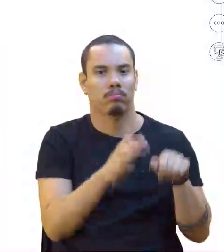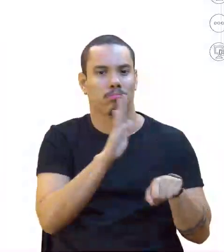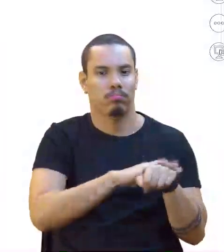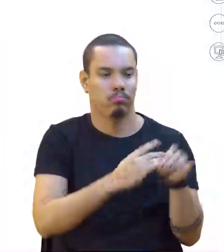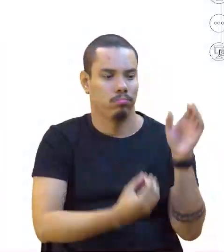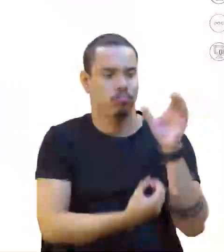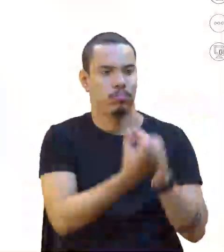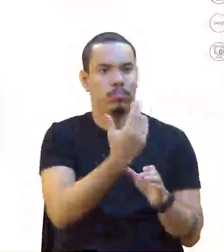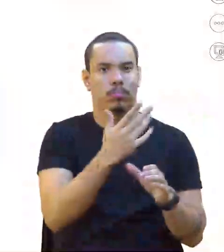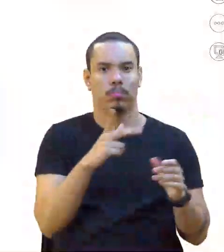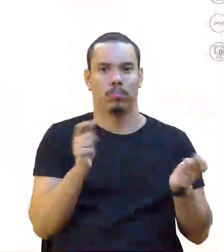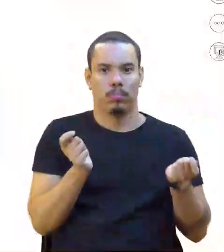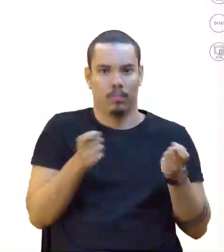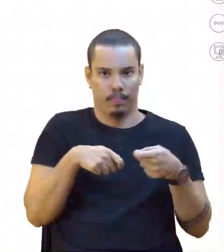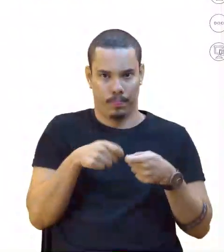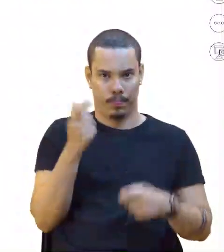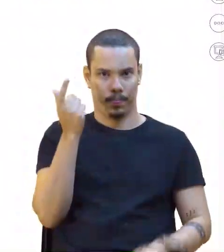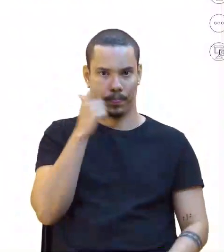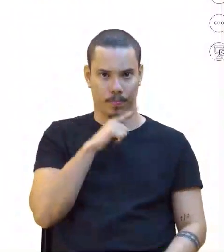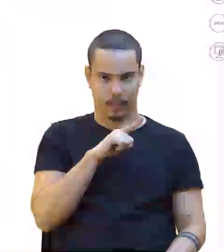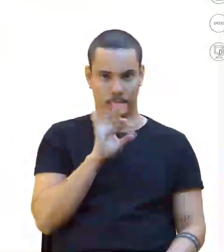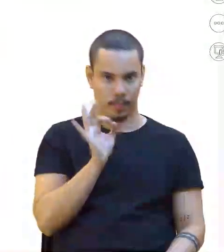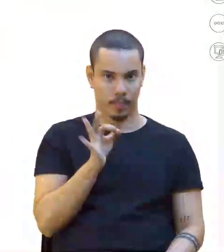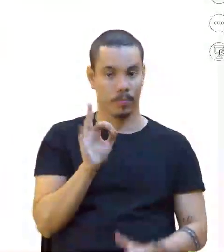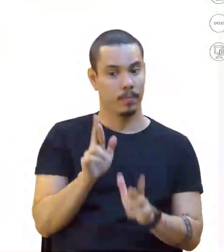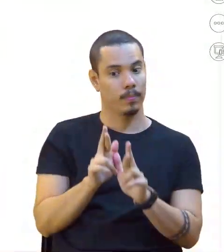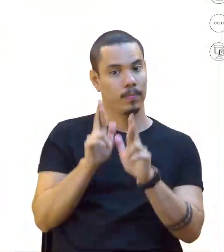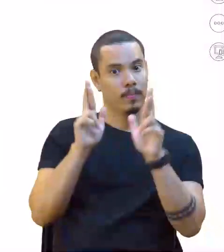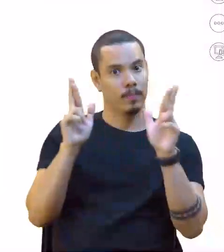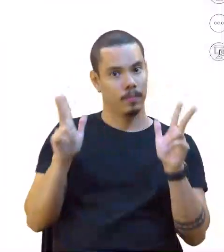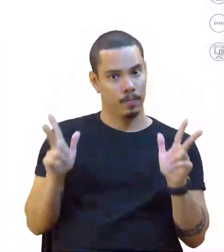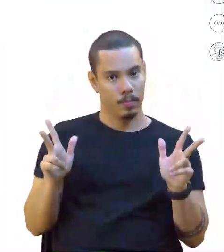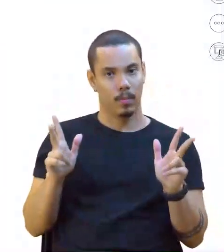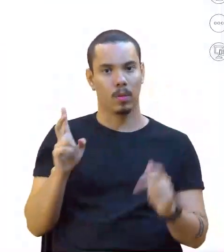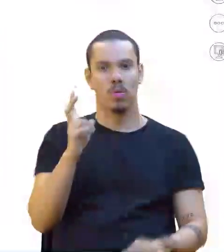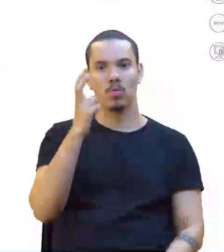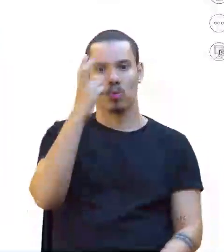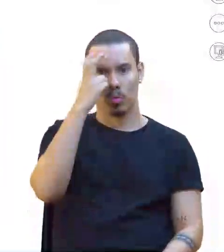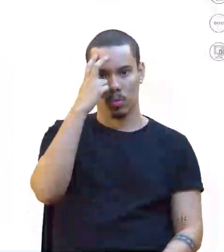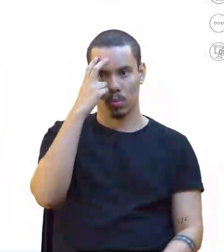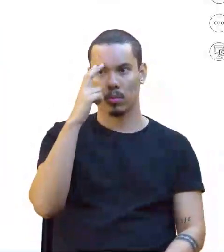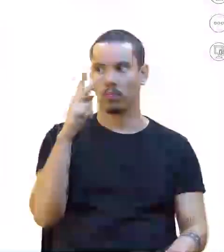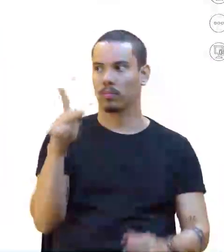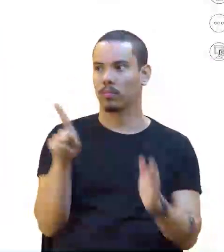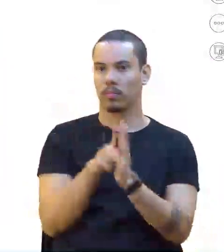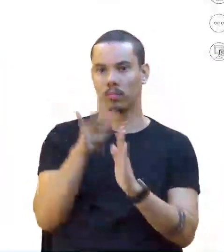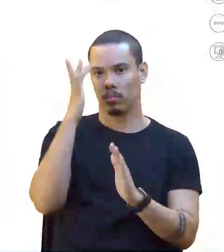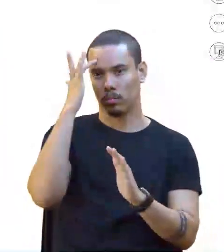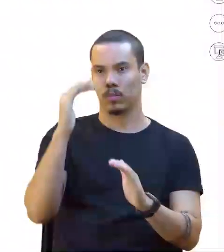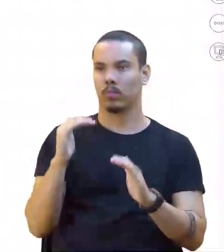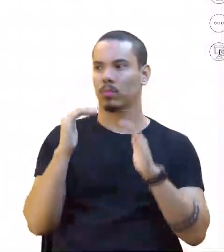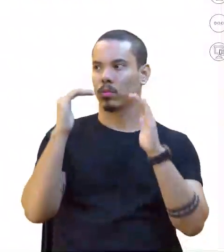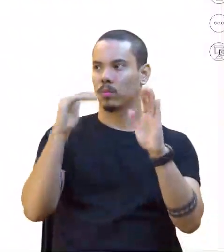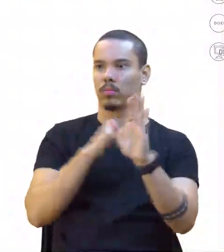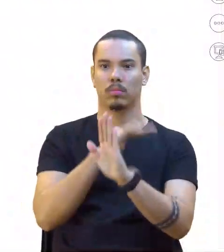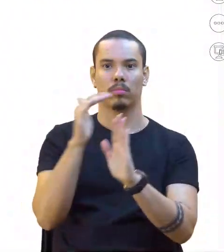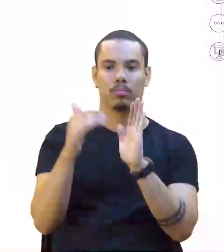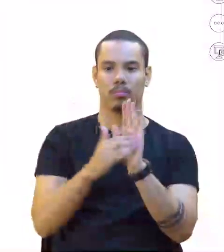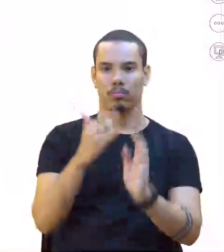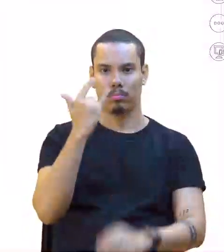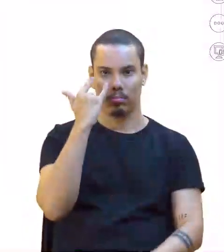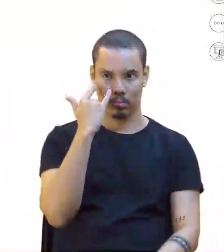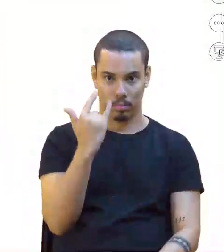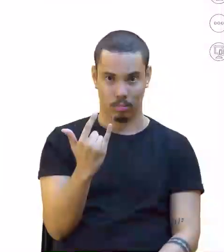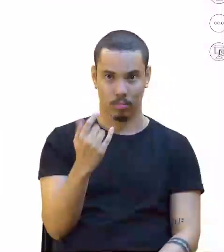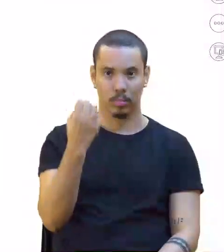são permitidas, tá, gente? Diferentemente da cultura erudita, que tudo vira mercadoria. Se